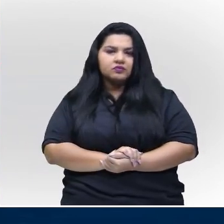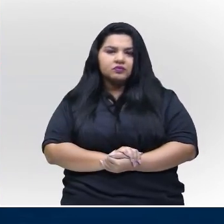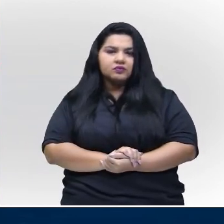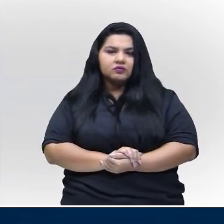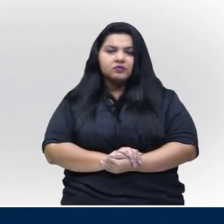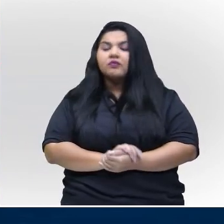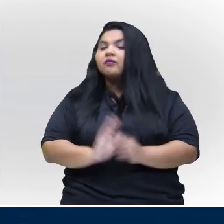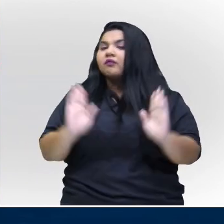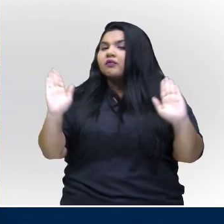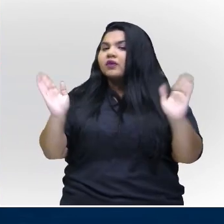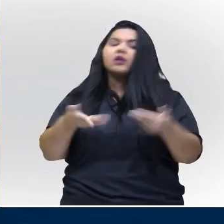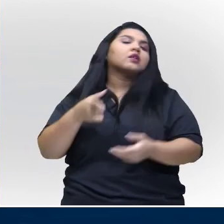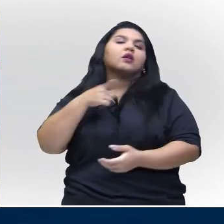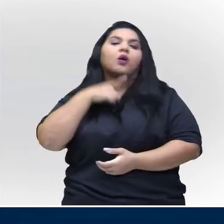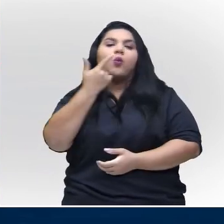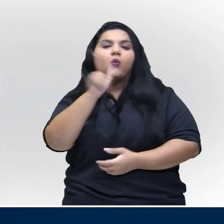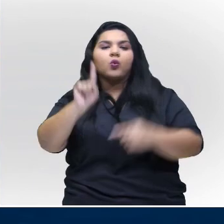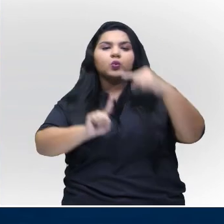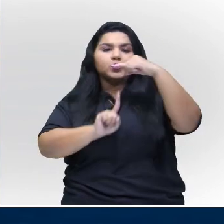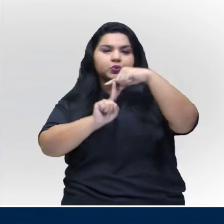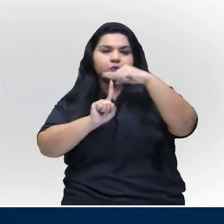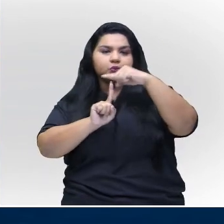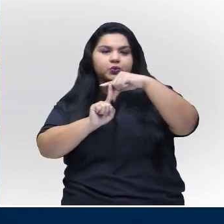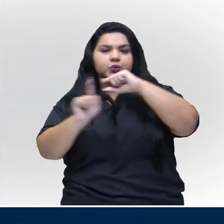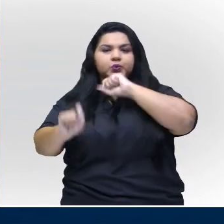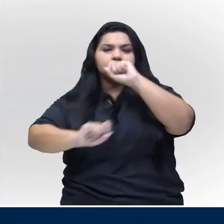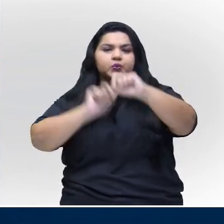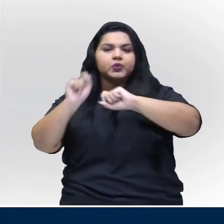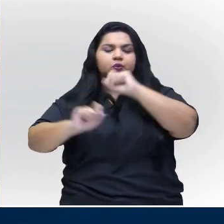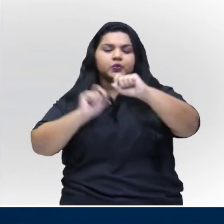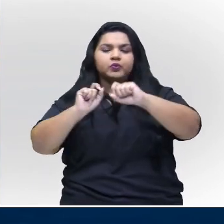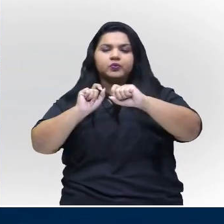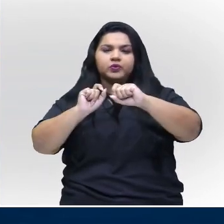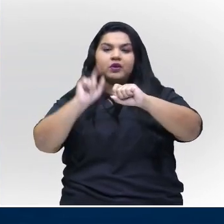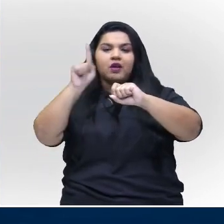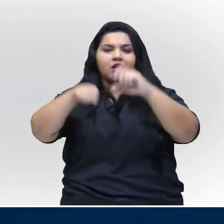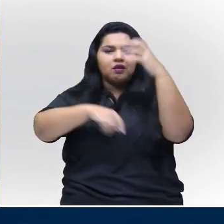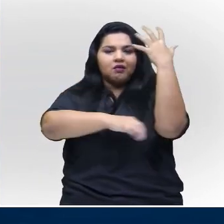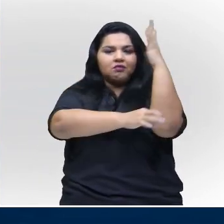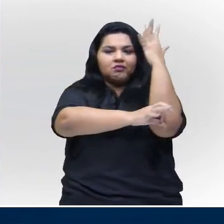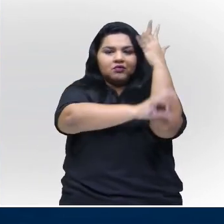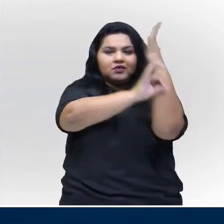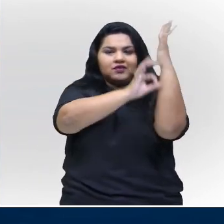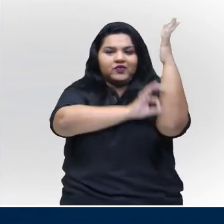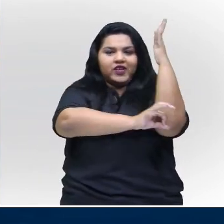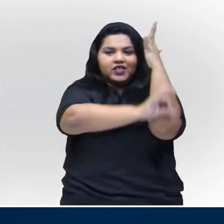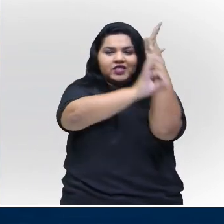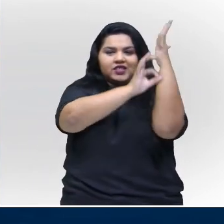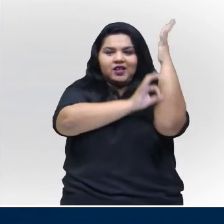agora a gente tem um outro tipo de célula, tá? Que é uma célula vegetal. E aí, olha só,